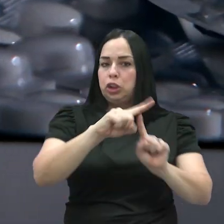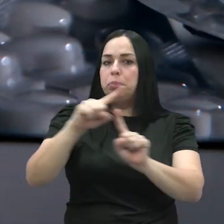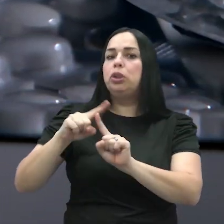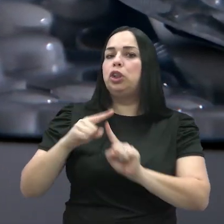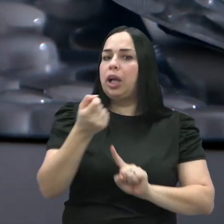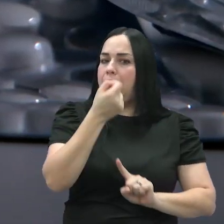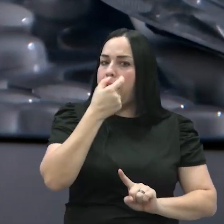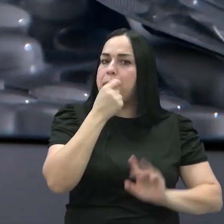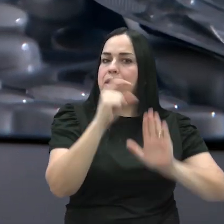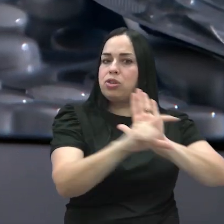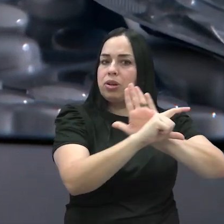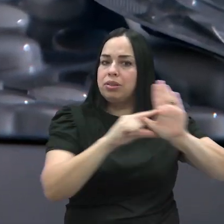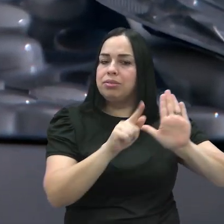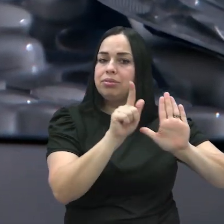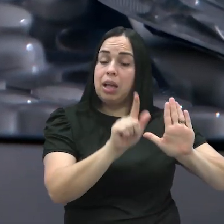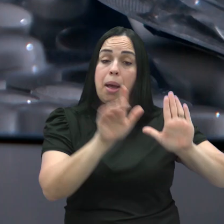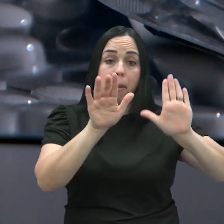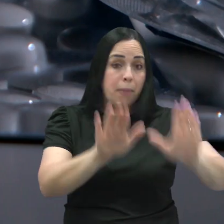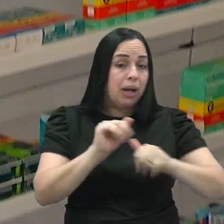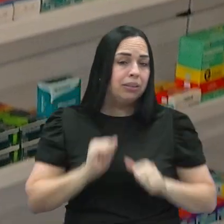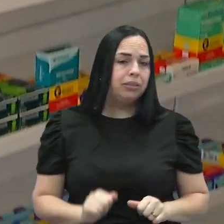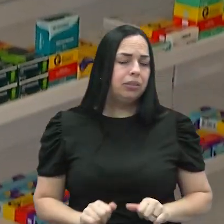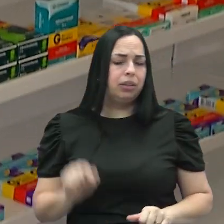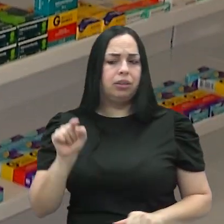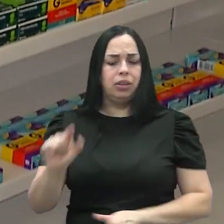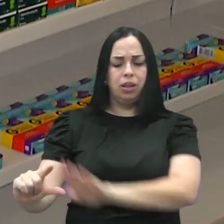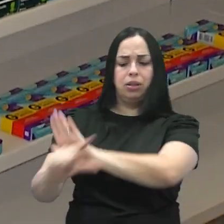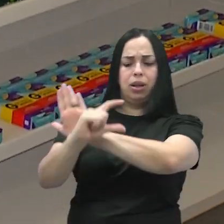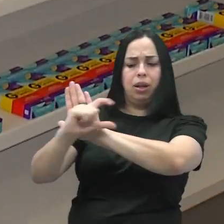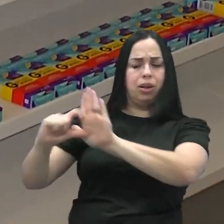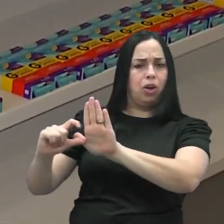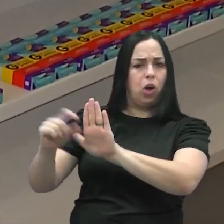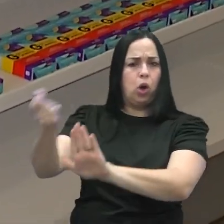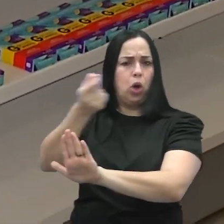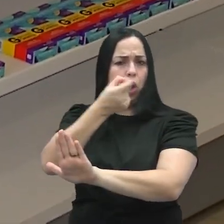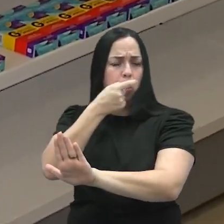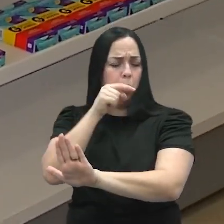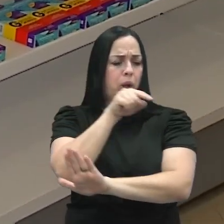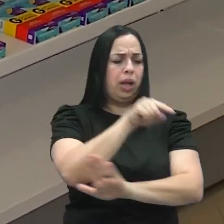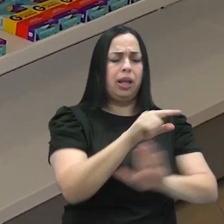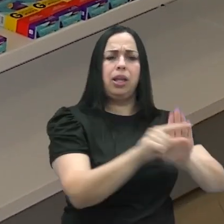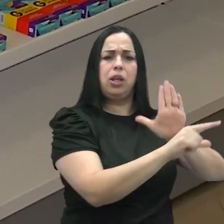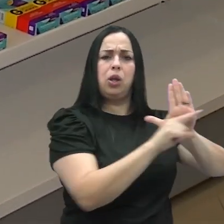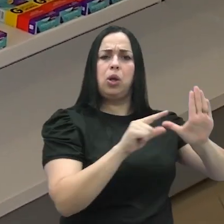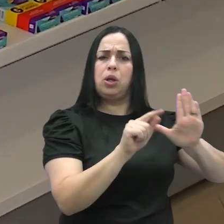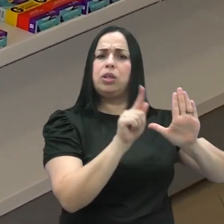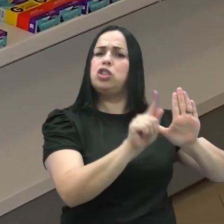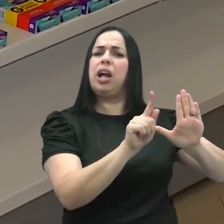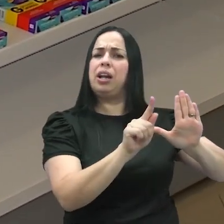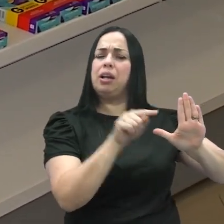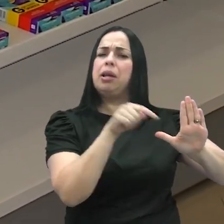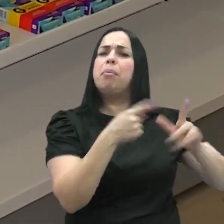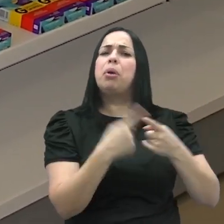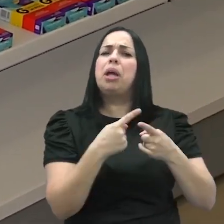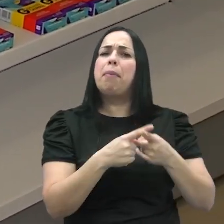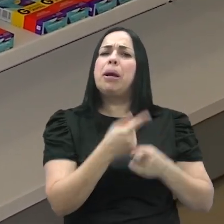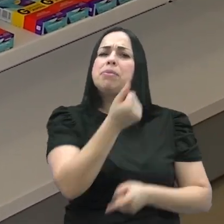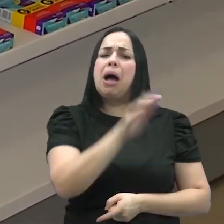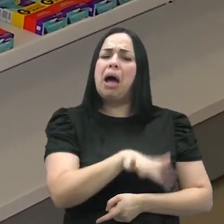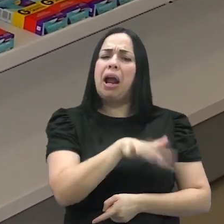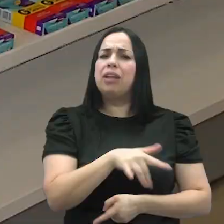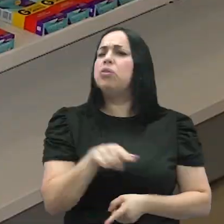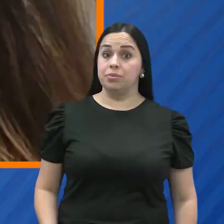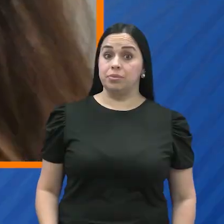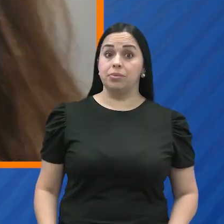com mais de 500 princípios ativos. Mas qual é a diferença entre os genéricos e os medicamentos de marca? E por que são